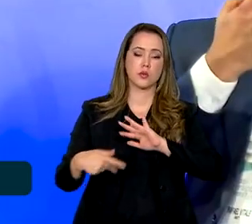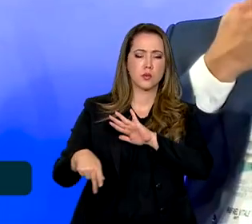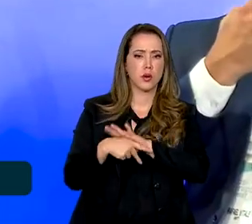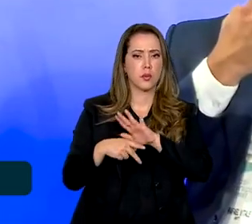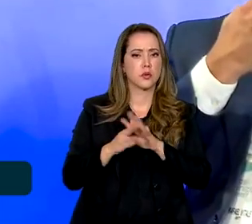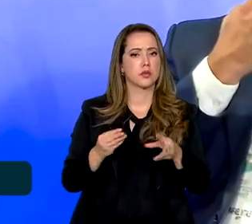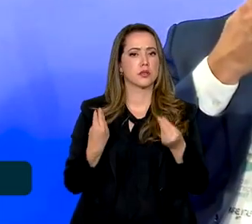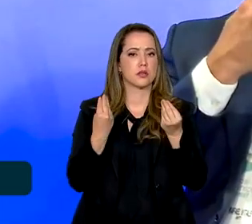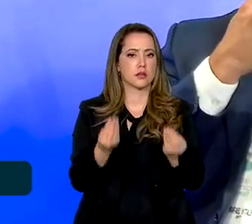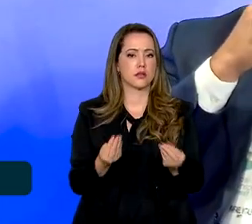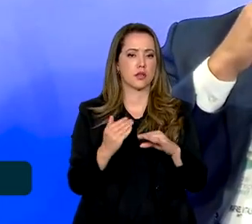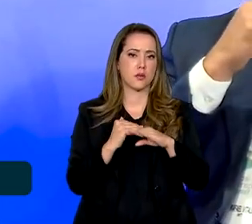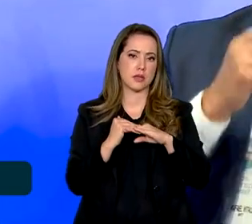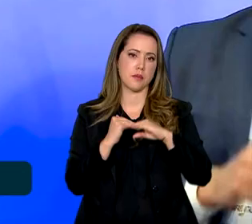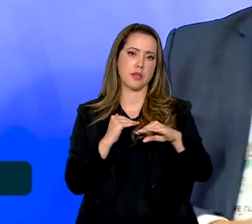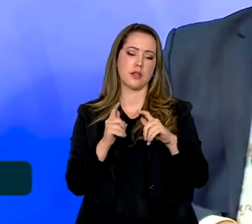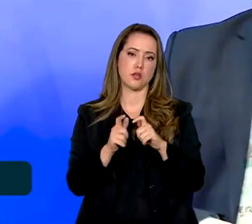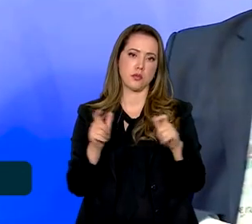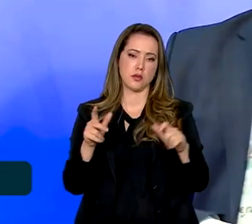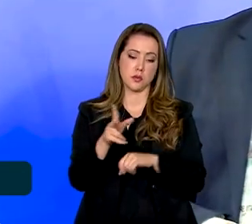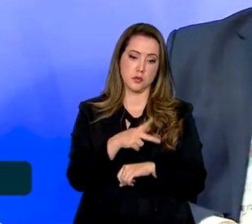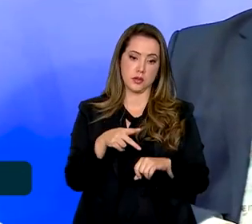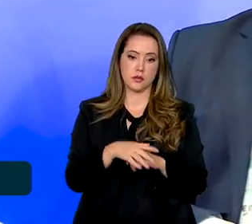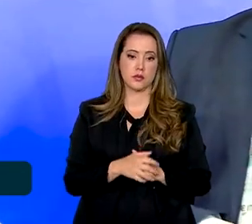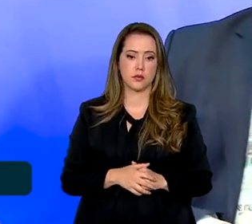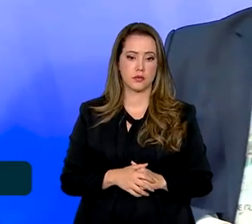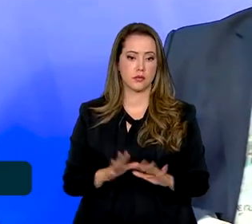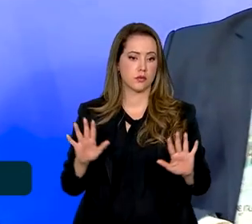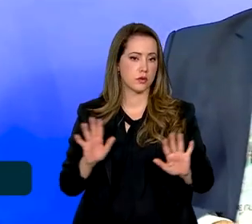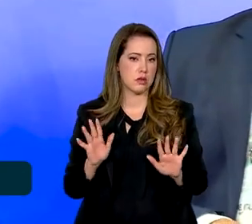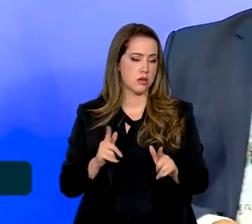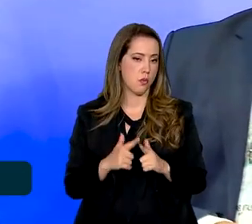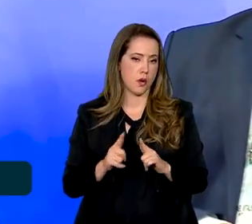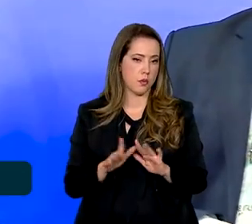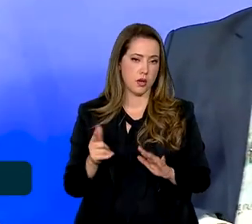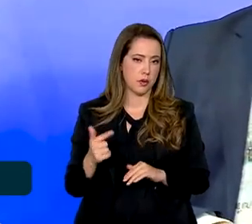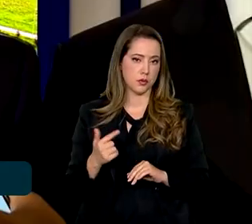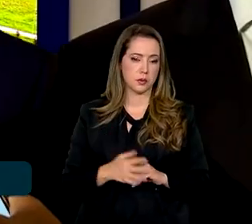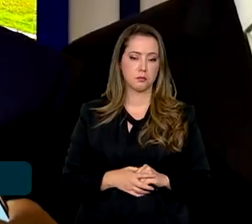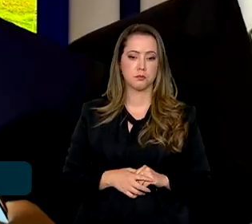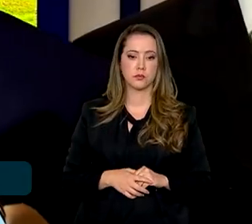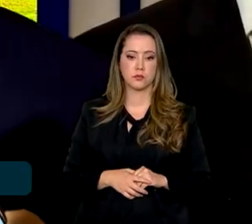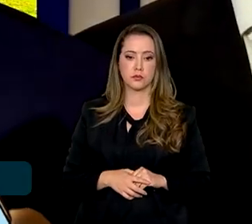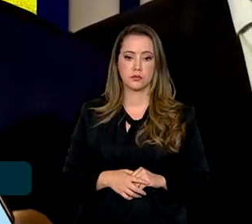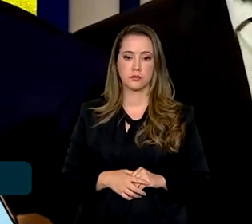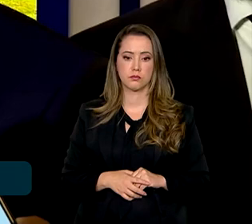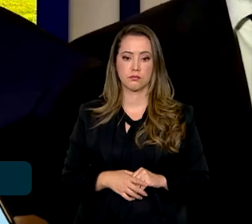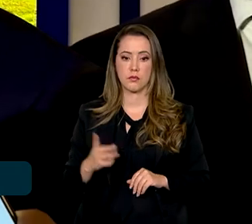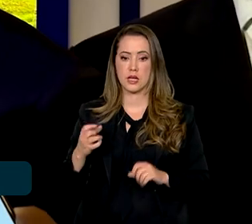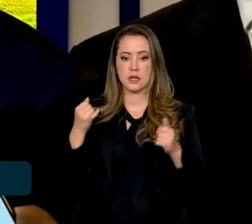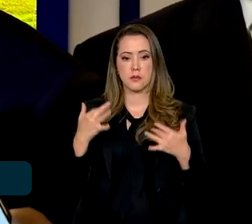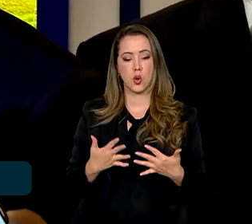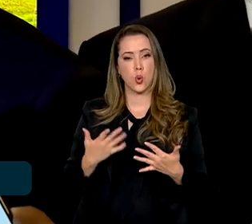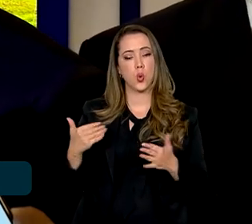Isso garante uma estabilidade maior para o país, sem soluços, sem sobressaltos. Renan Filho afirmou ainda que